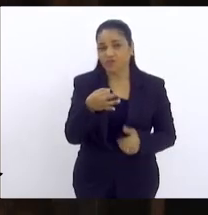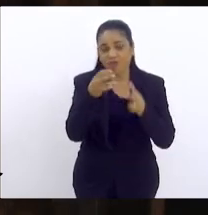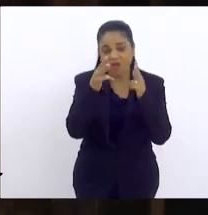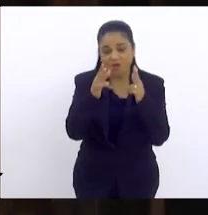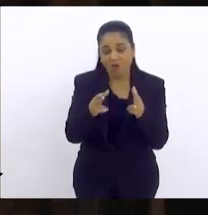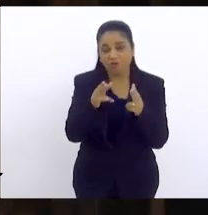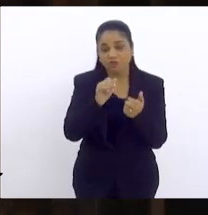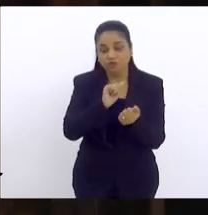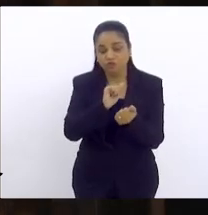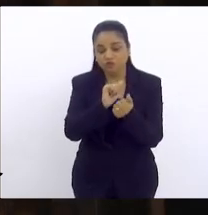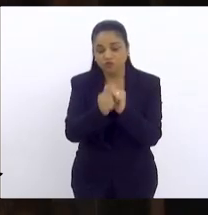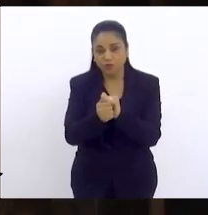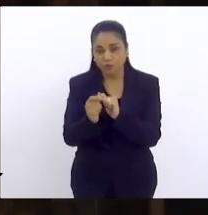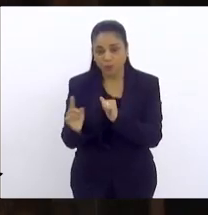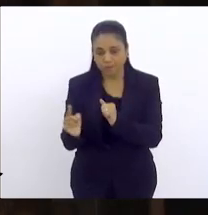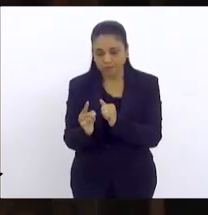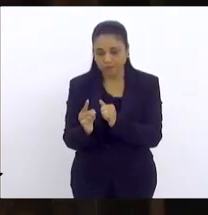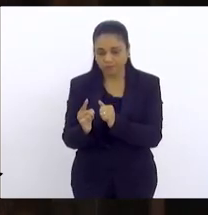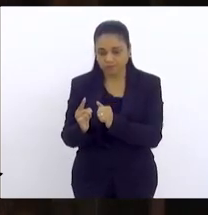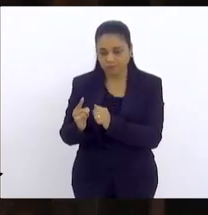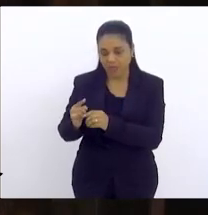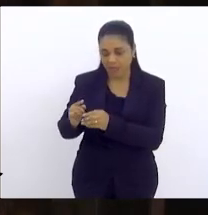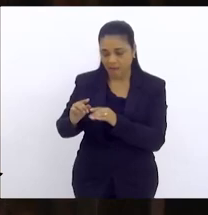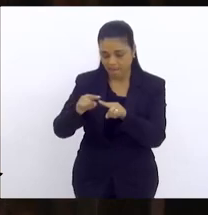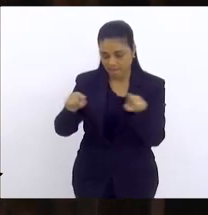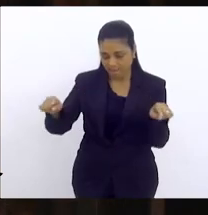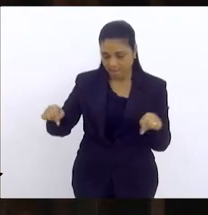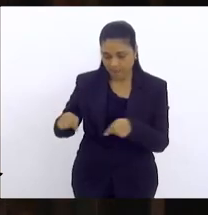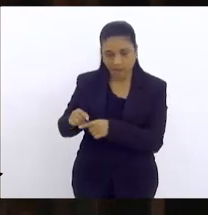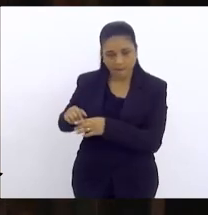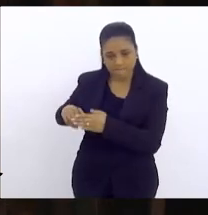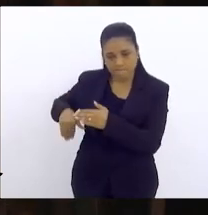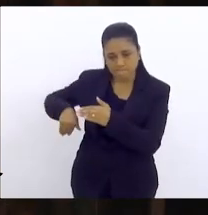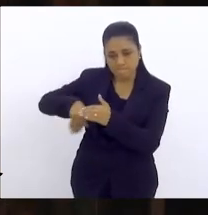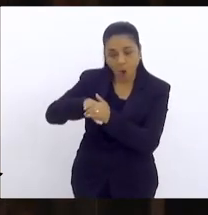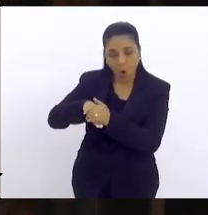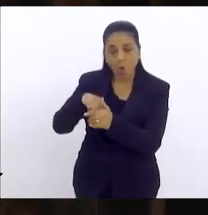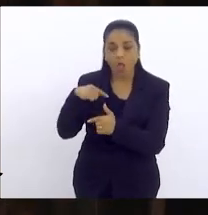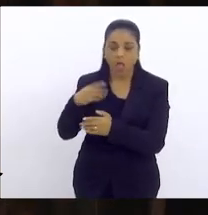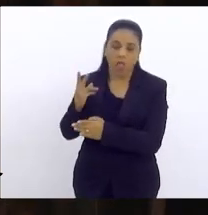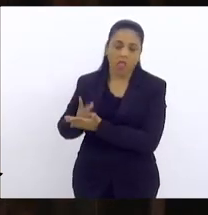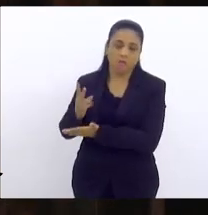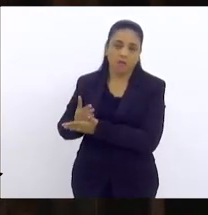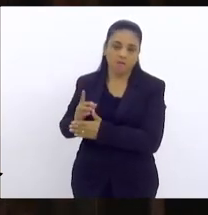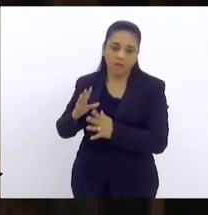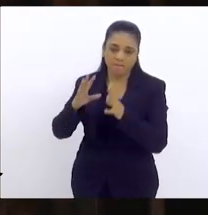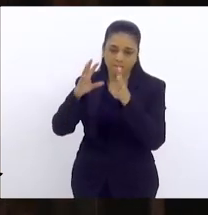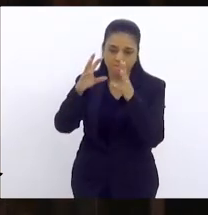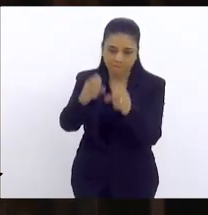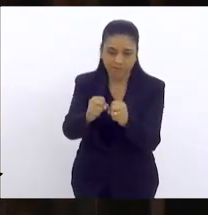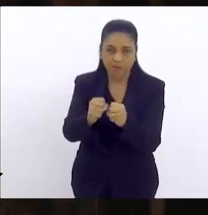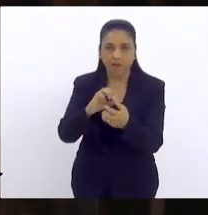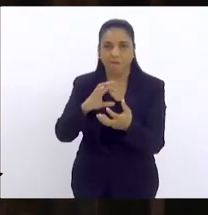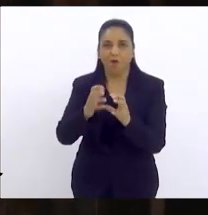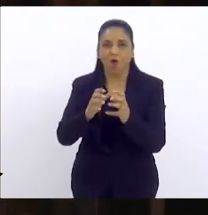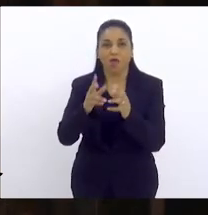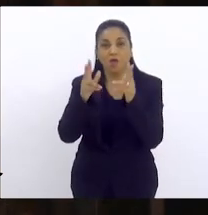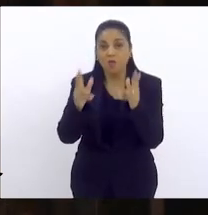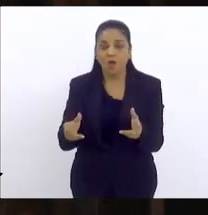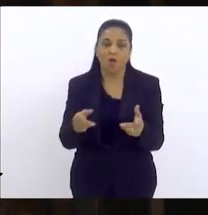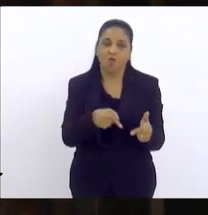jogador fosse bater o escanteio e ele mesmo fosse correr para tentar cabecear essa bola do escanteio que ele mesmo